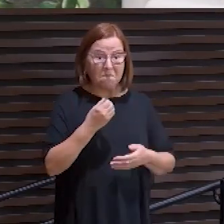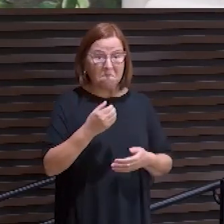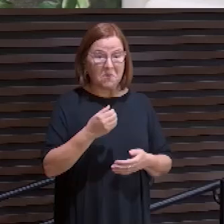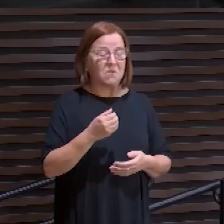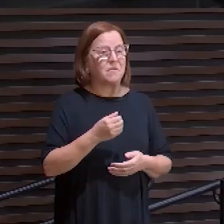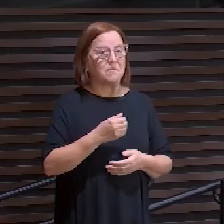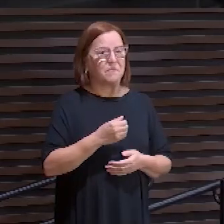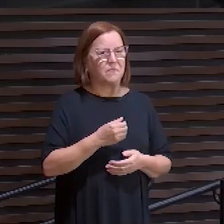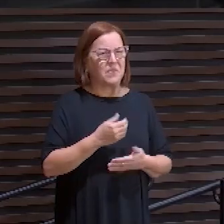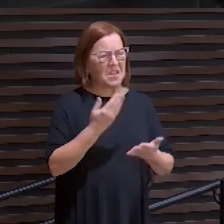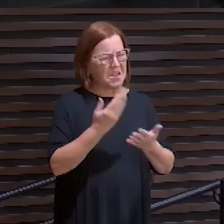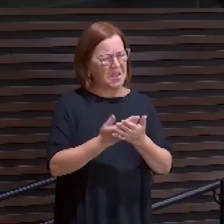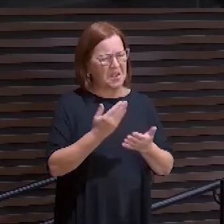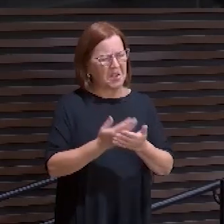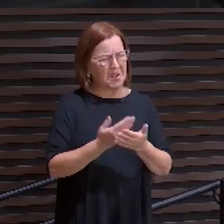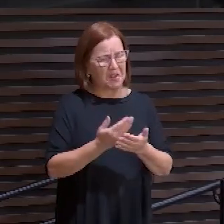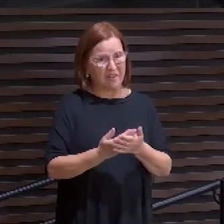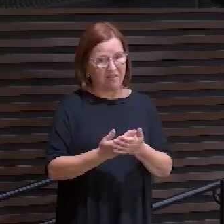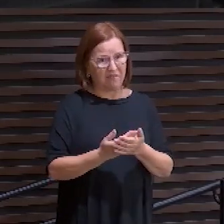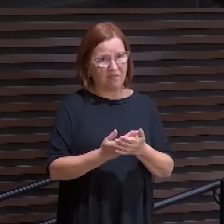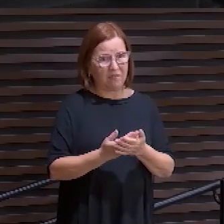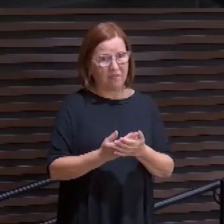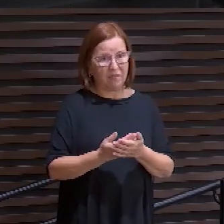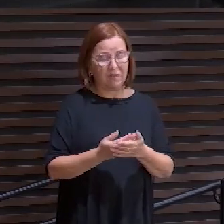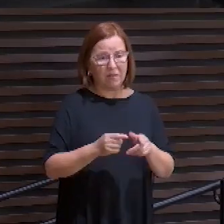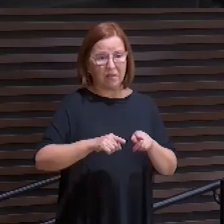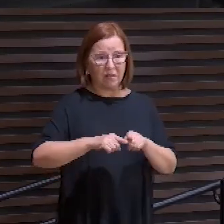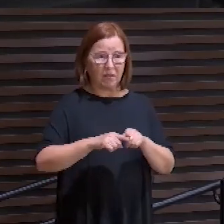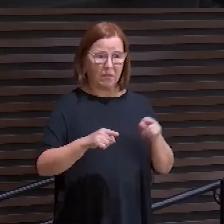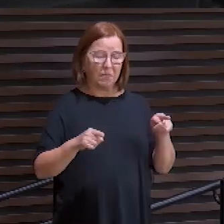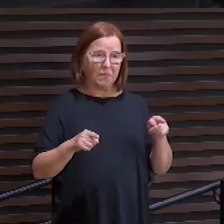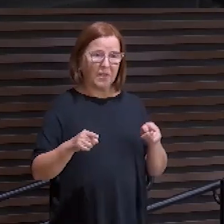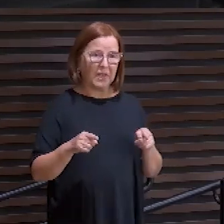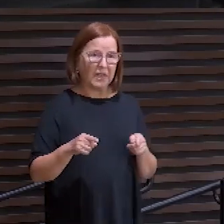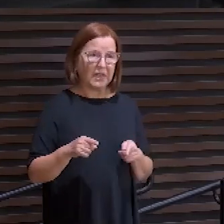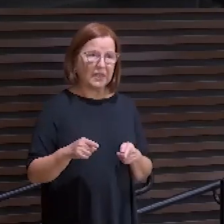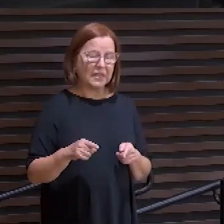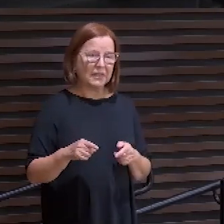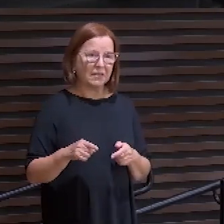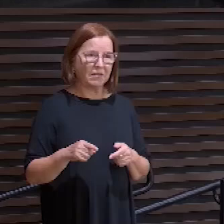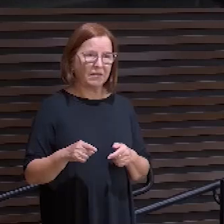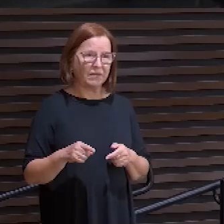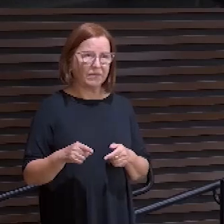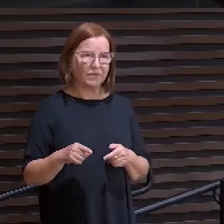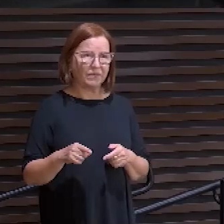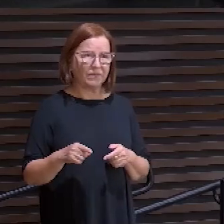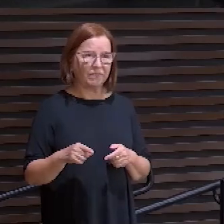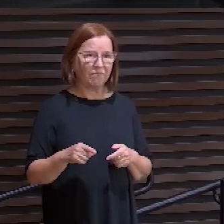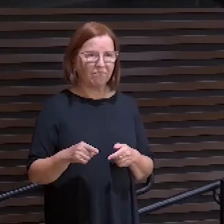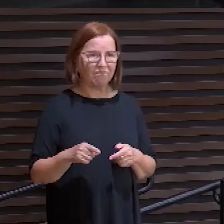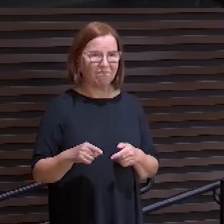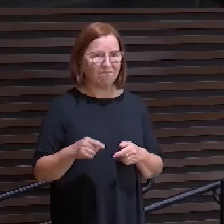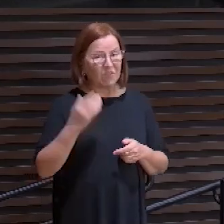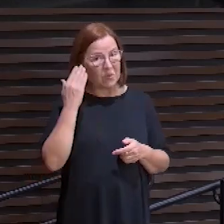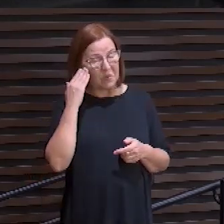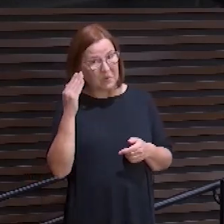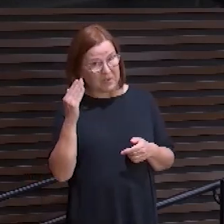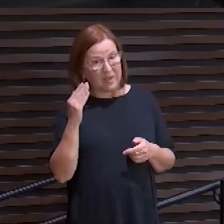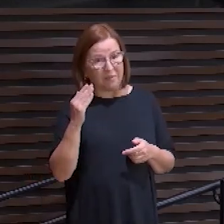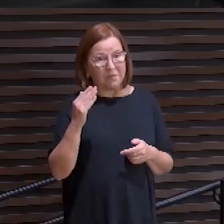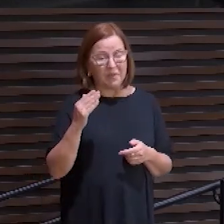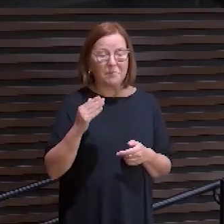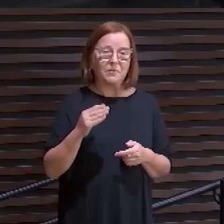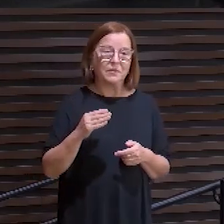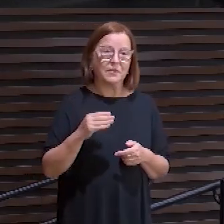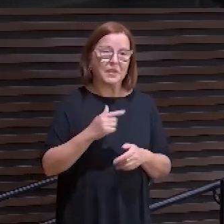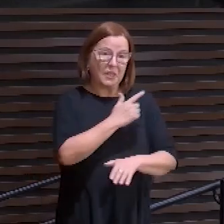ponto de vista externo, mas não damos um relacionamento, que educação é afetividade. Instrução é uma